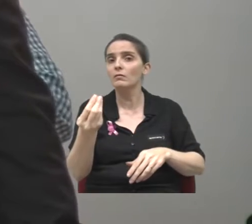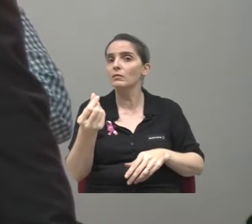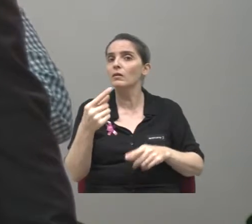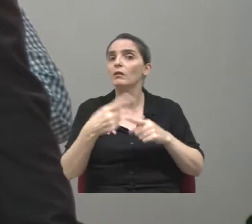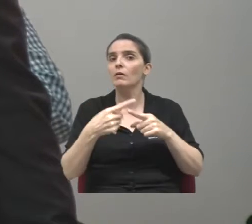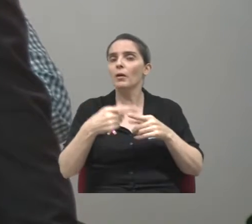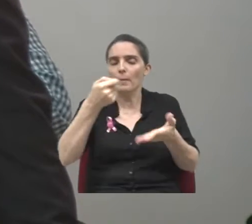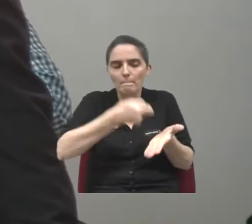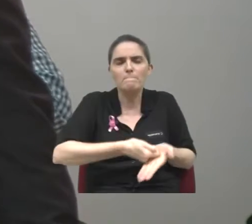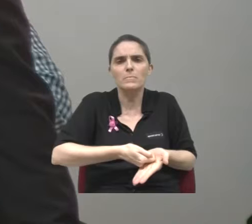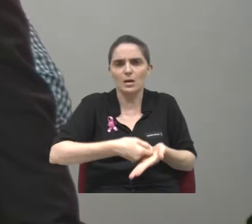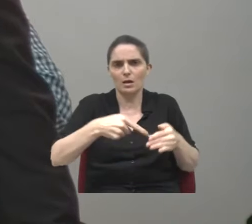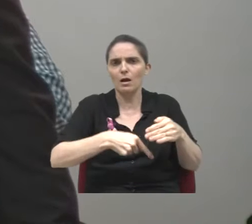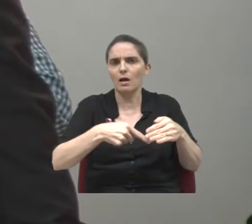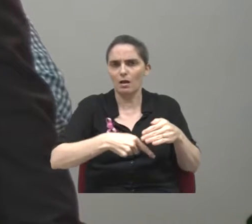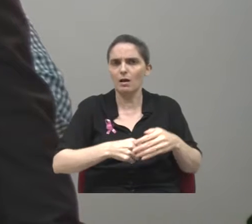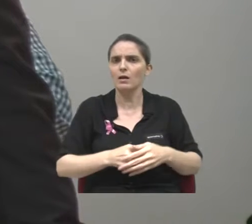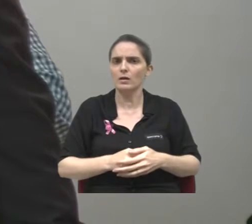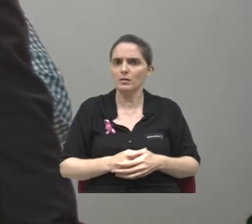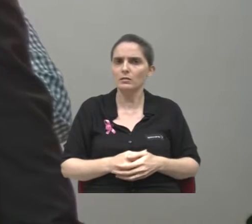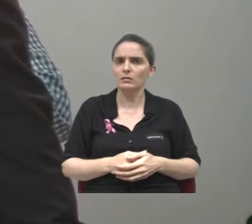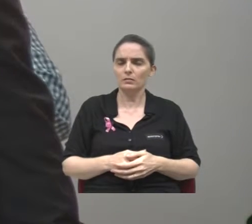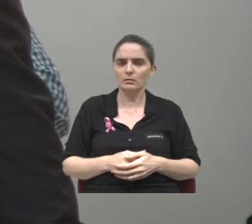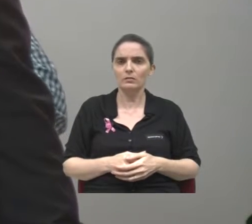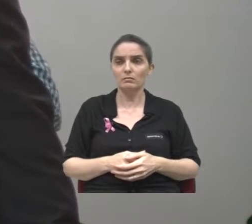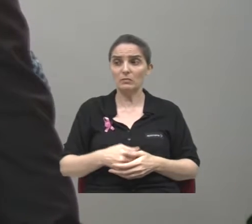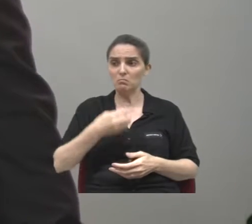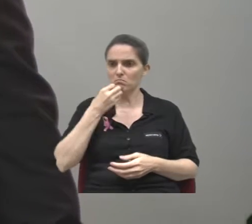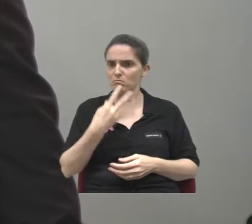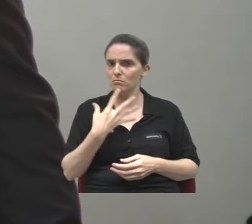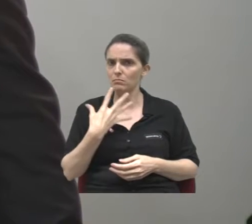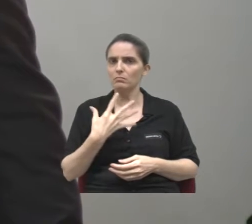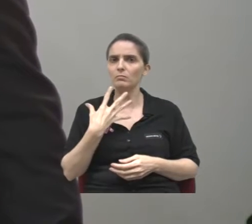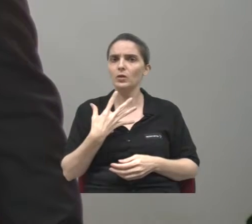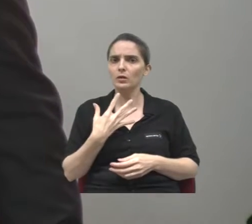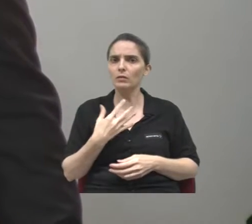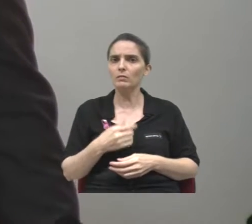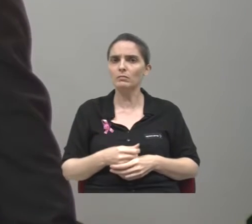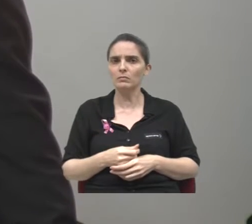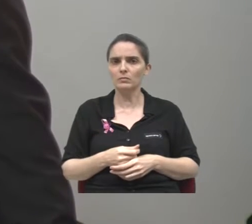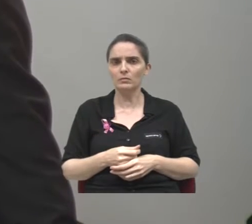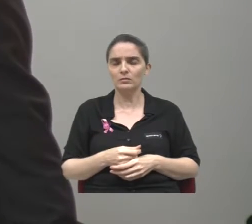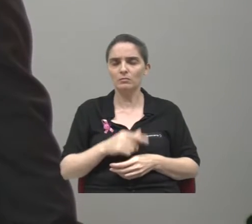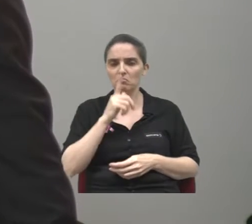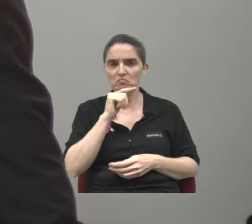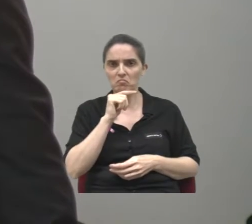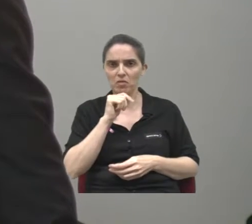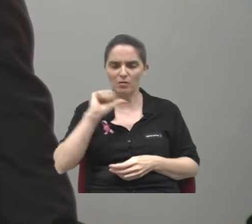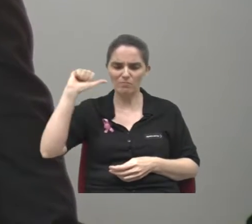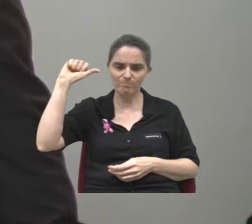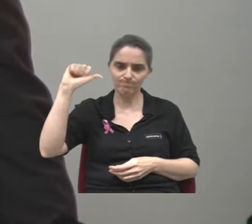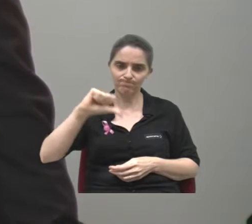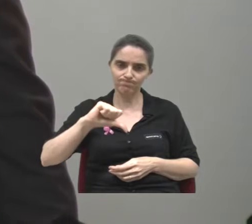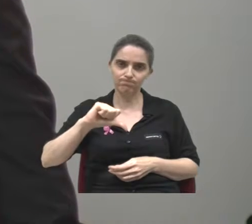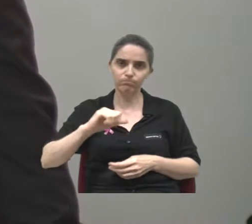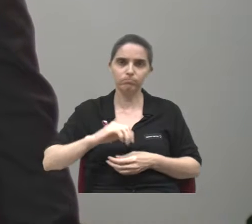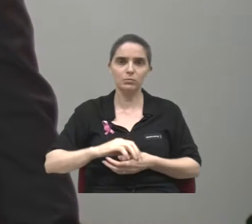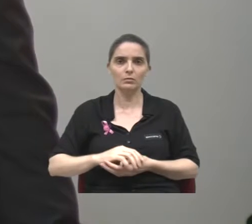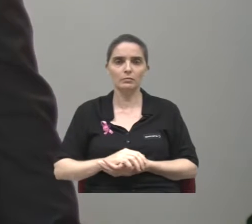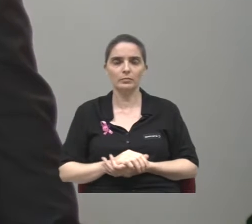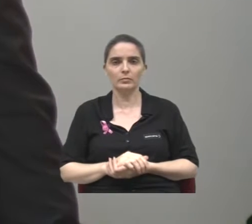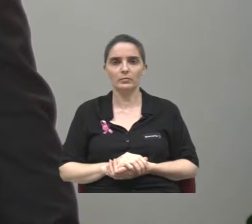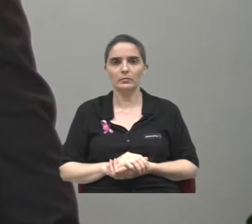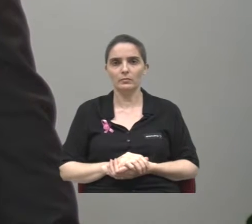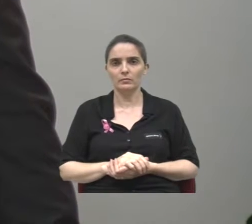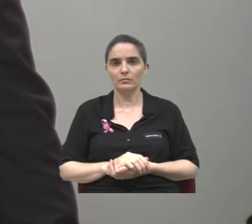recebe muito bem para fazer essa porcaria de serviço que está fazendo para a nossa cidade. Então fica aqui os meus votos